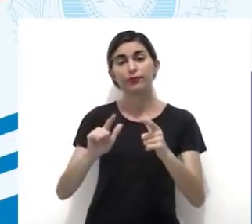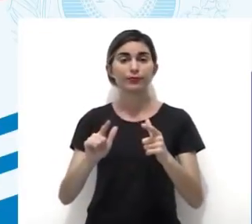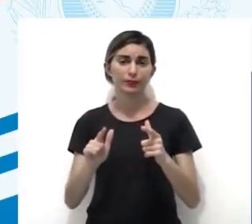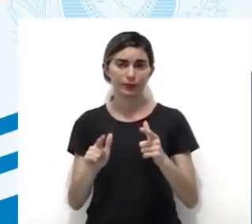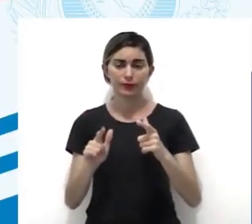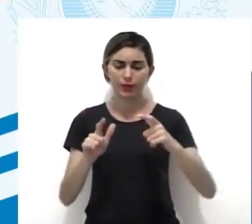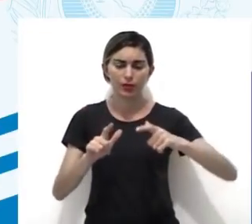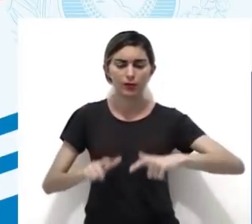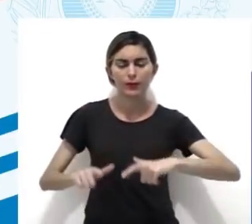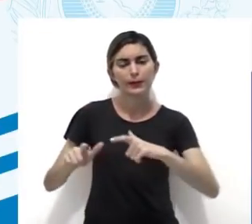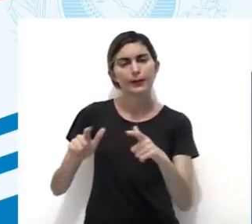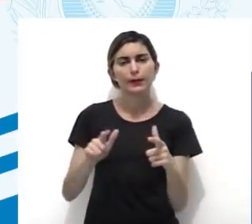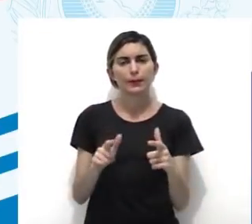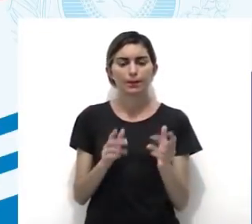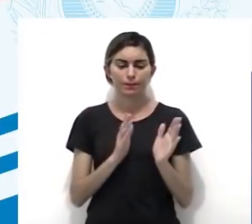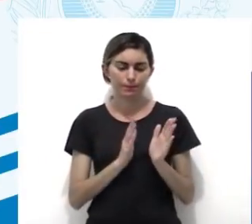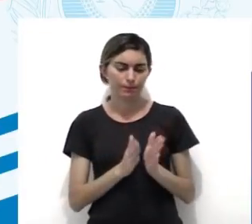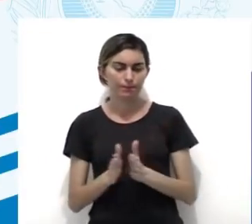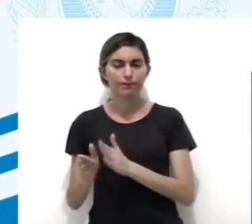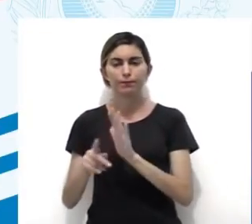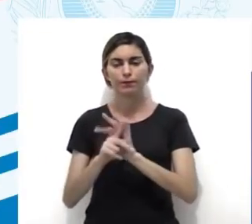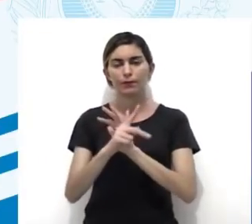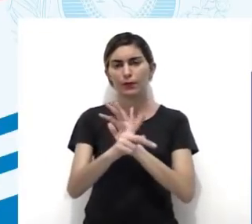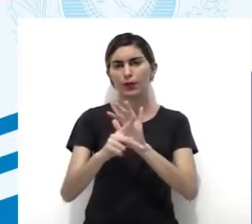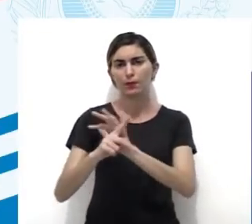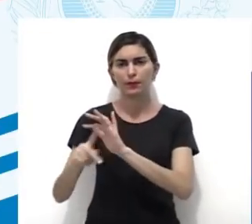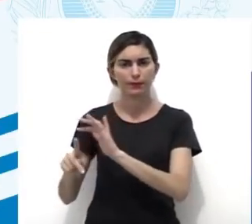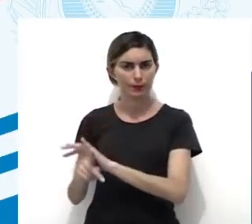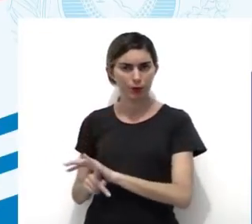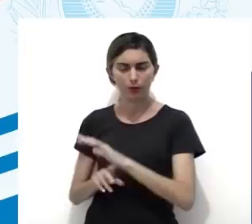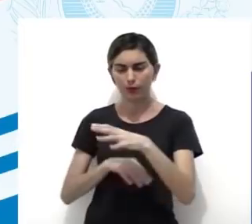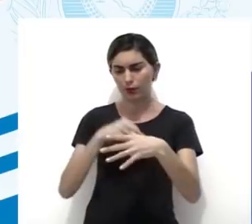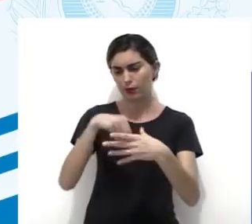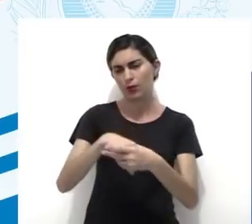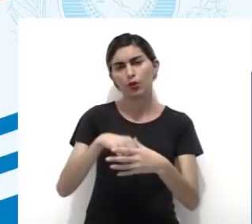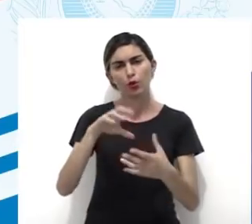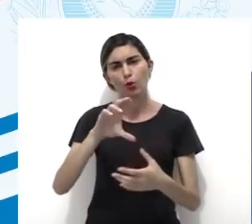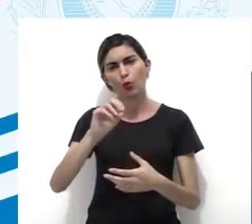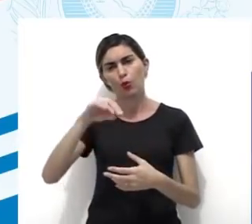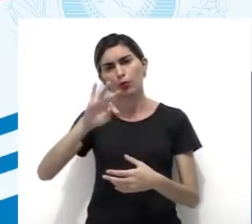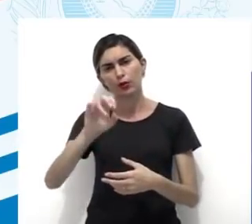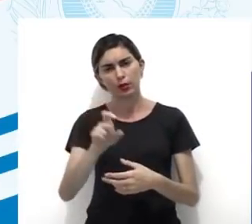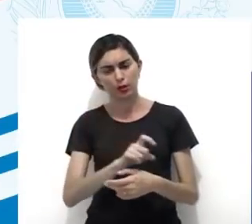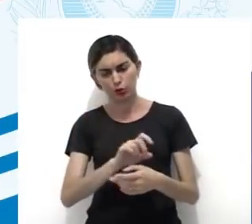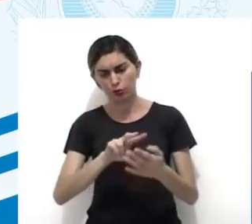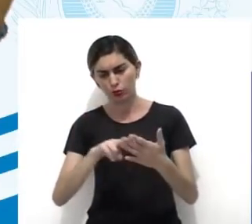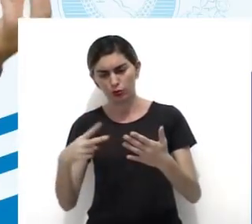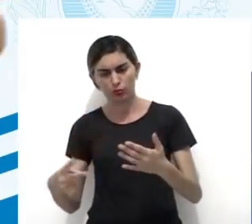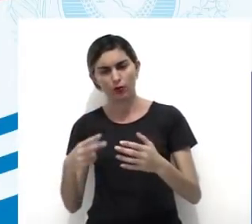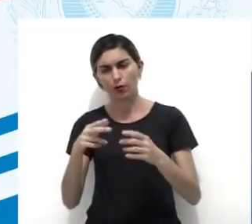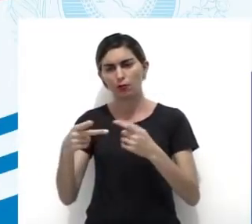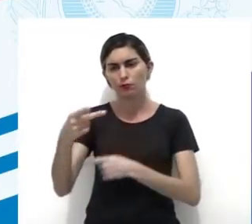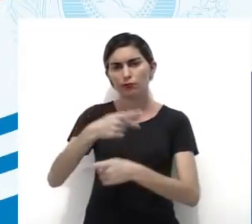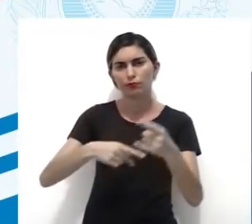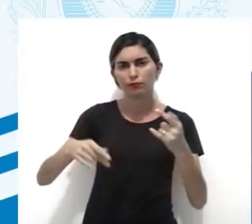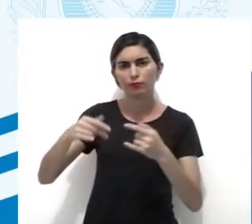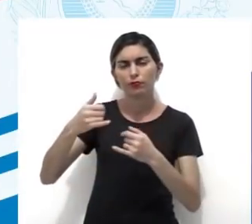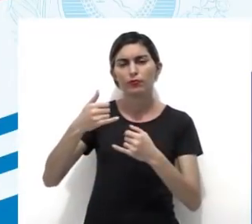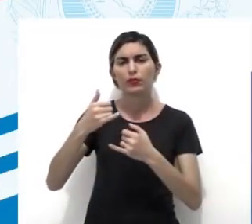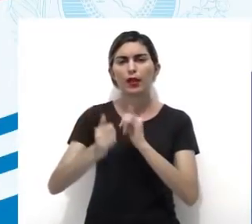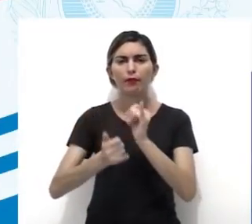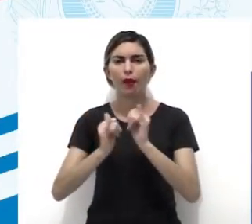um espaço com uma organização própria, né? É dentro desse contexto em redes que se leva em consideração